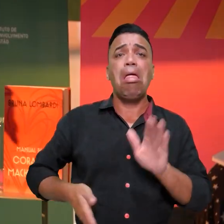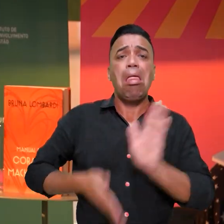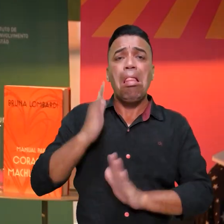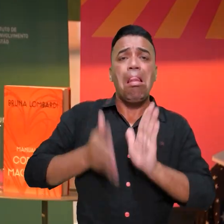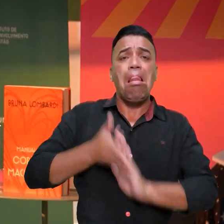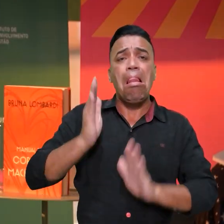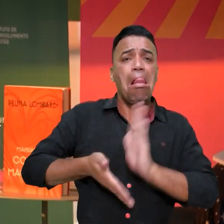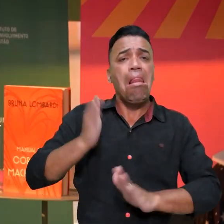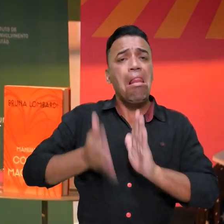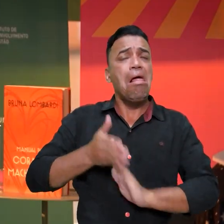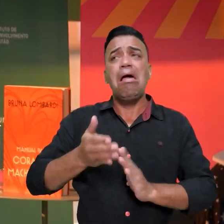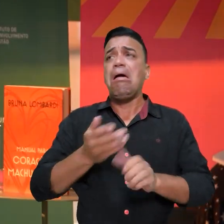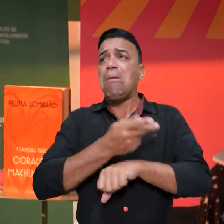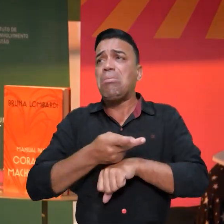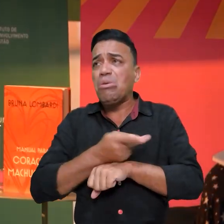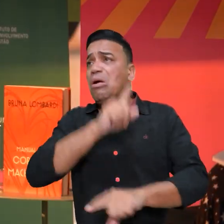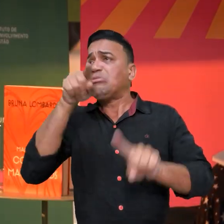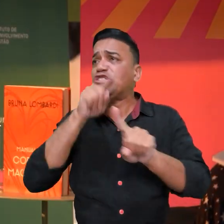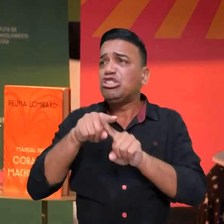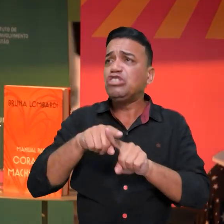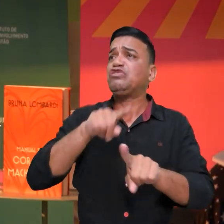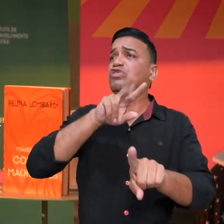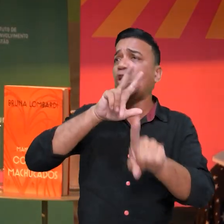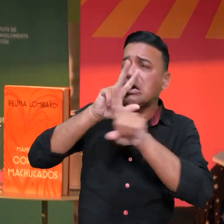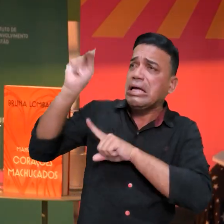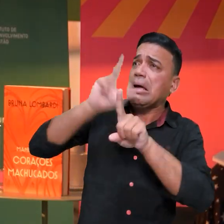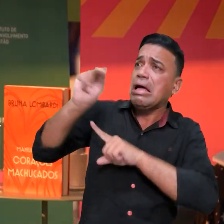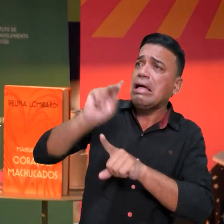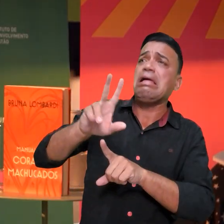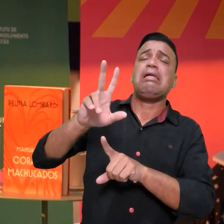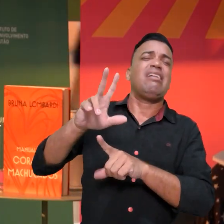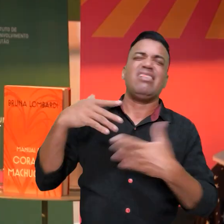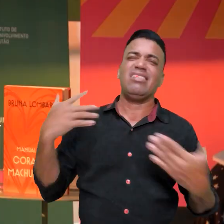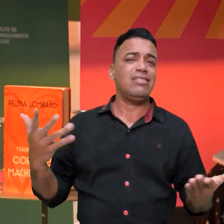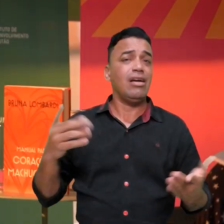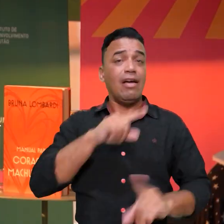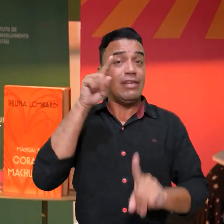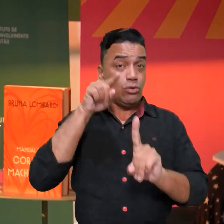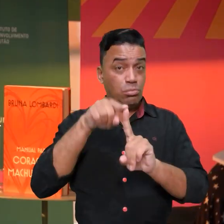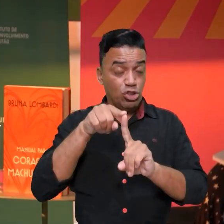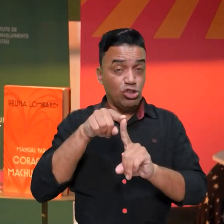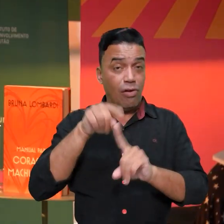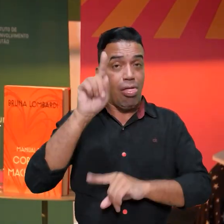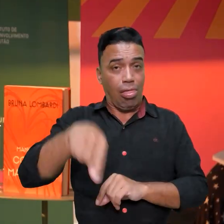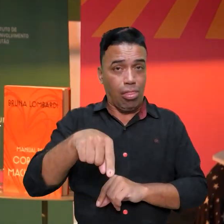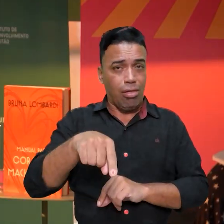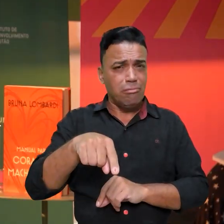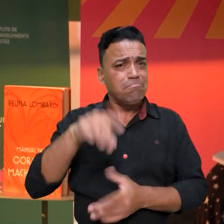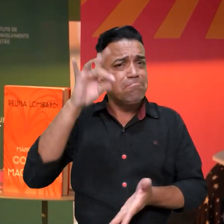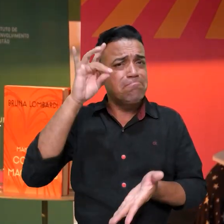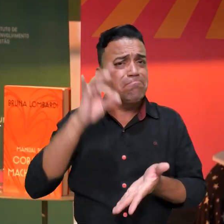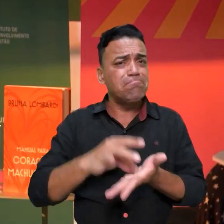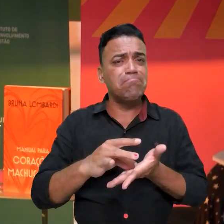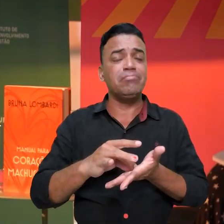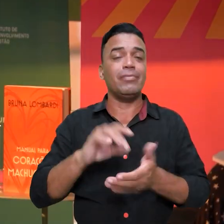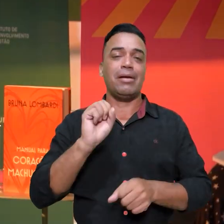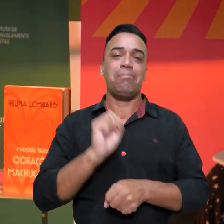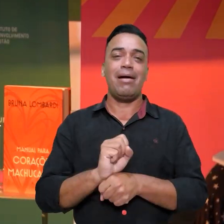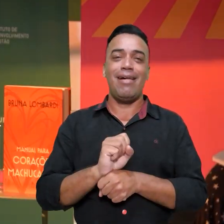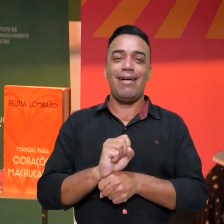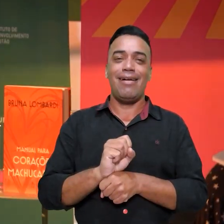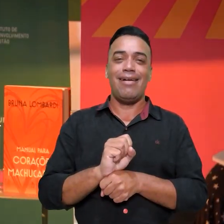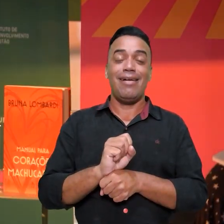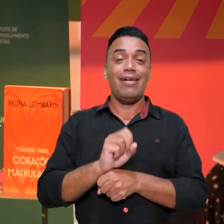correndo, o tempo todo em busca de um objetivo. Muitas vezes o objetivo tem que ser exatamente esse, você parar e